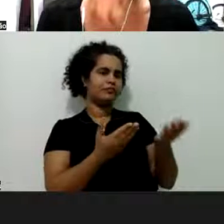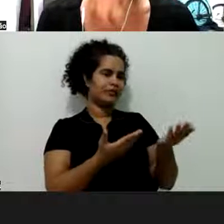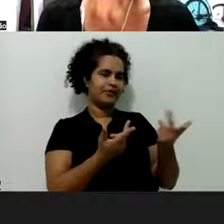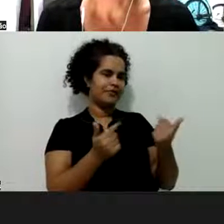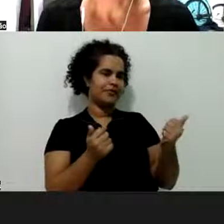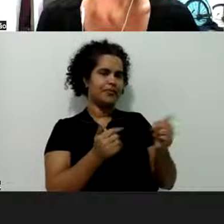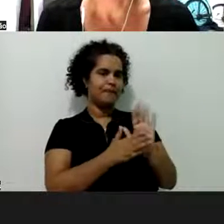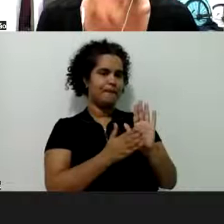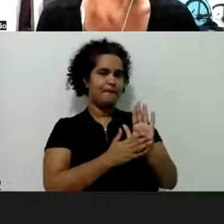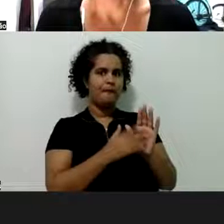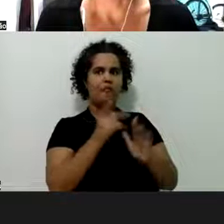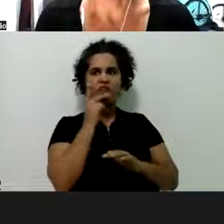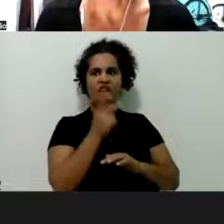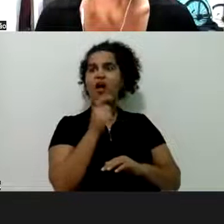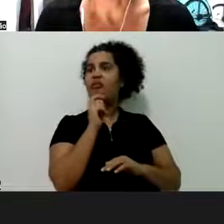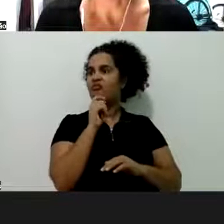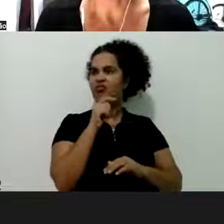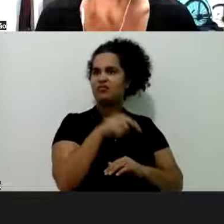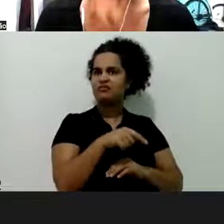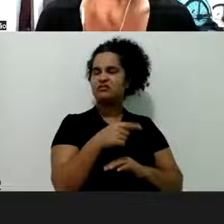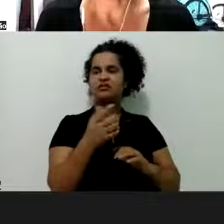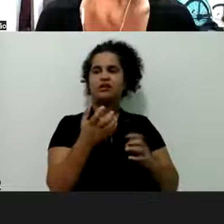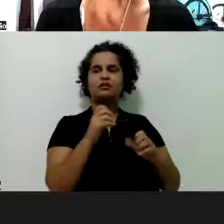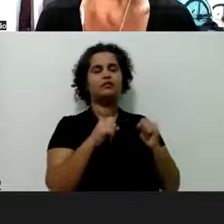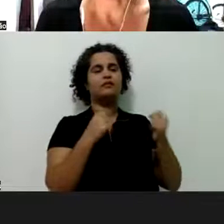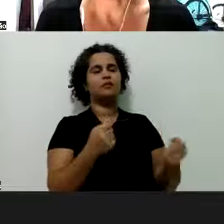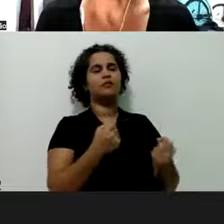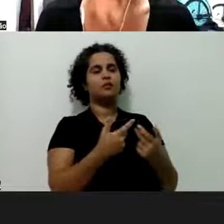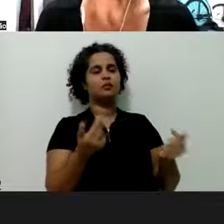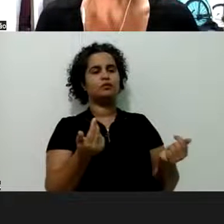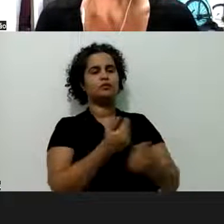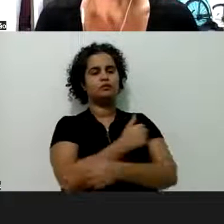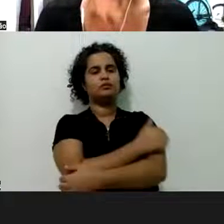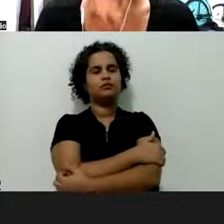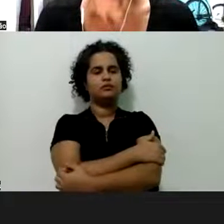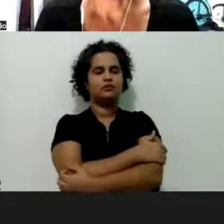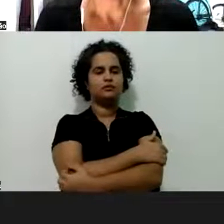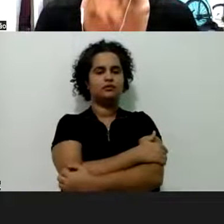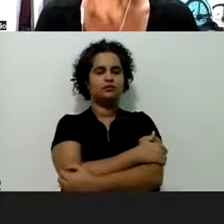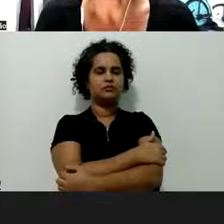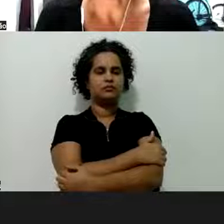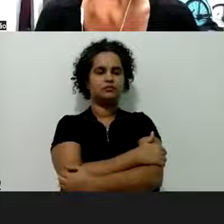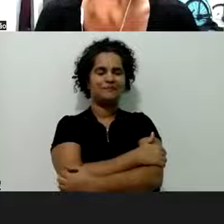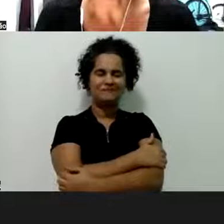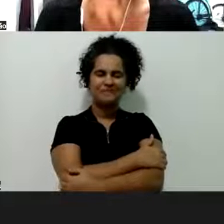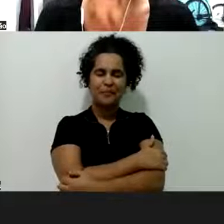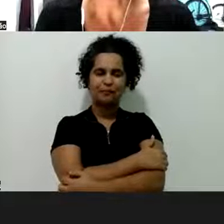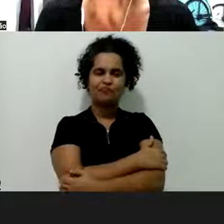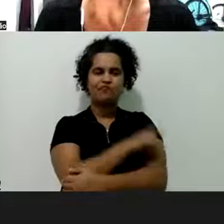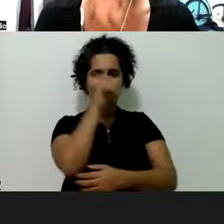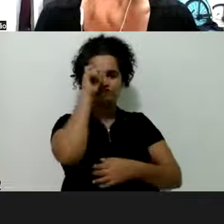pessoa quer se defender, na verdade, é difícil aceitar